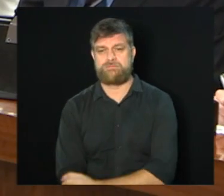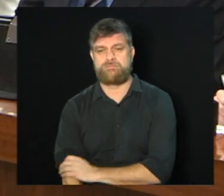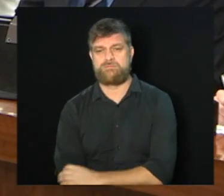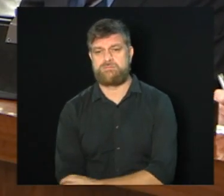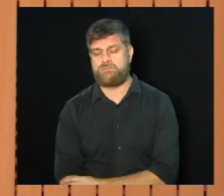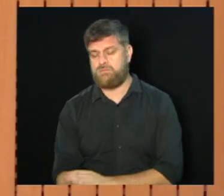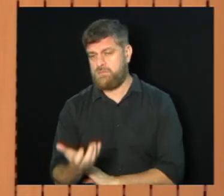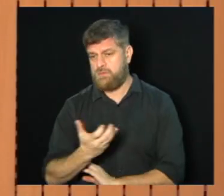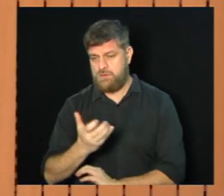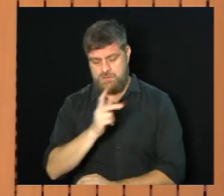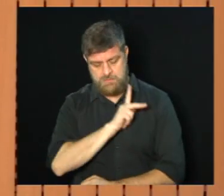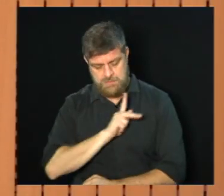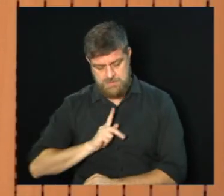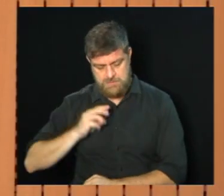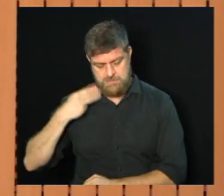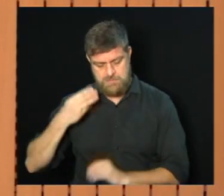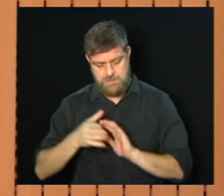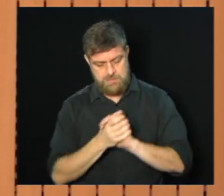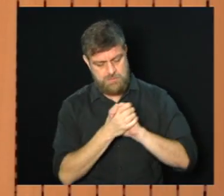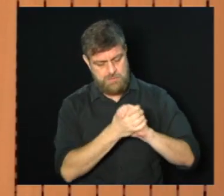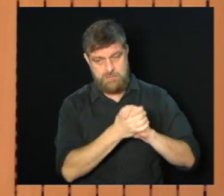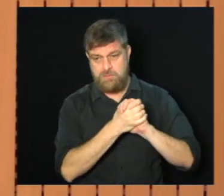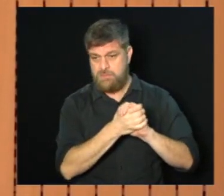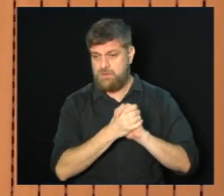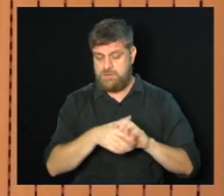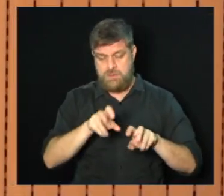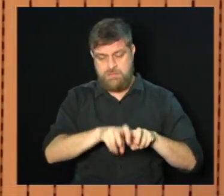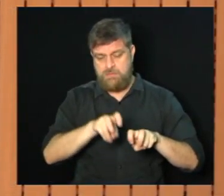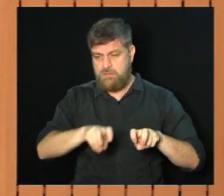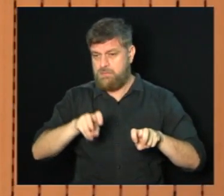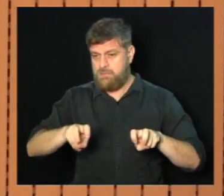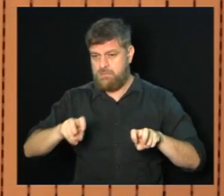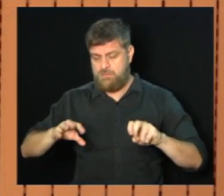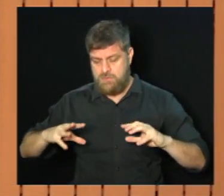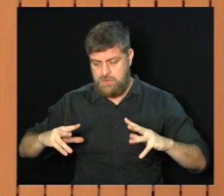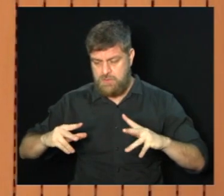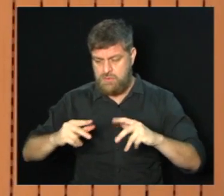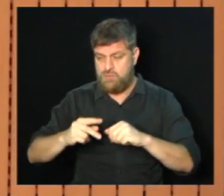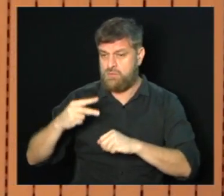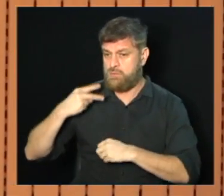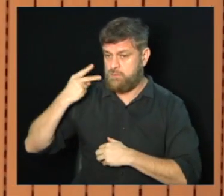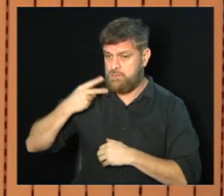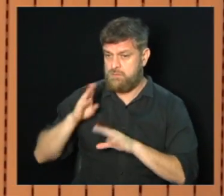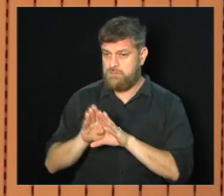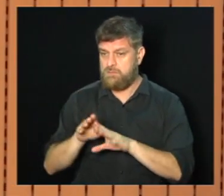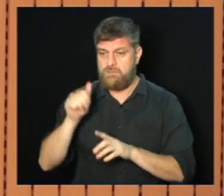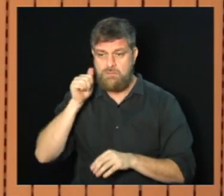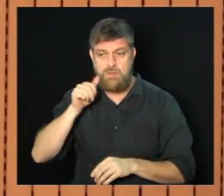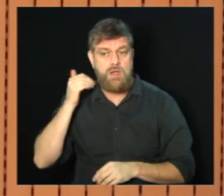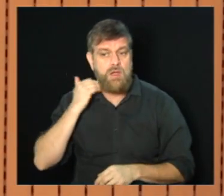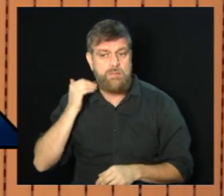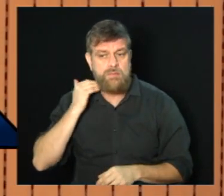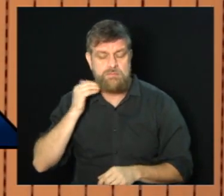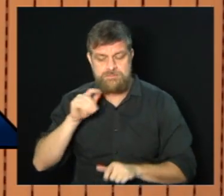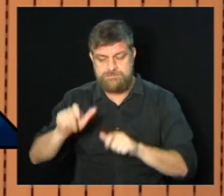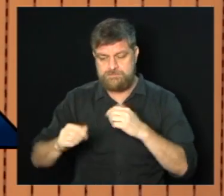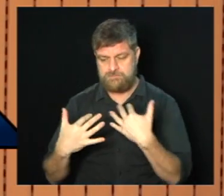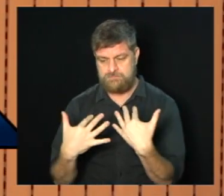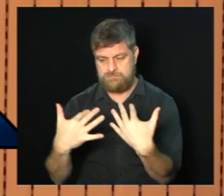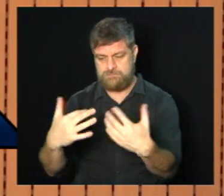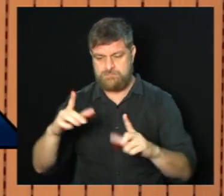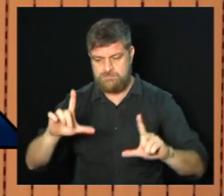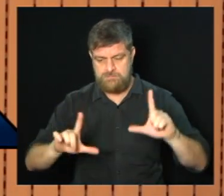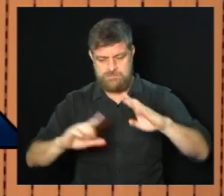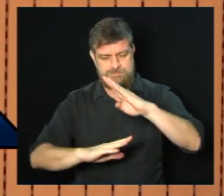Quero aqui cumprimentar o presidente Marcos Bernardelli, toda a mesa, vereadores, vereadora, público presente, telespectador da